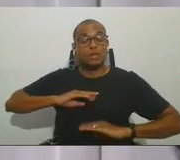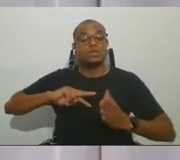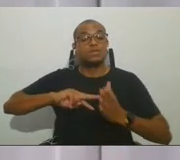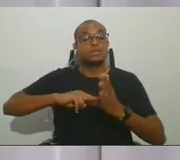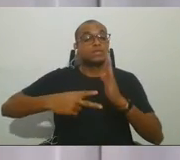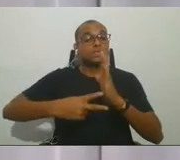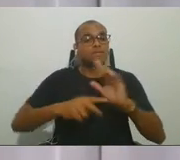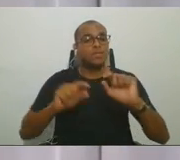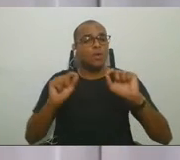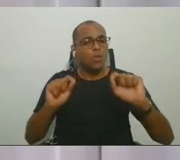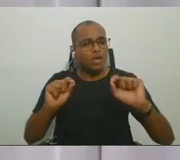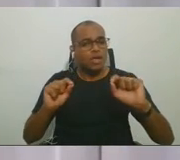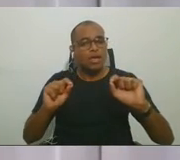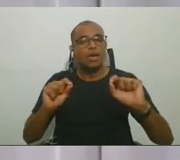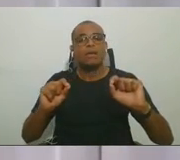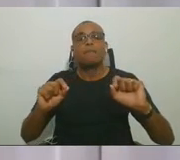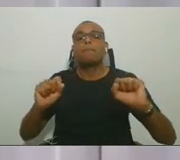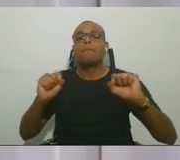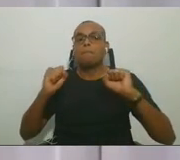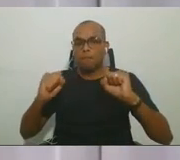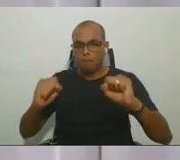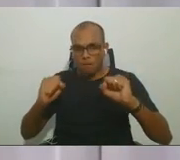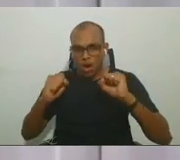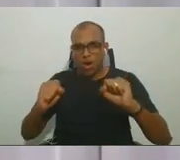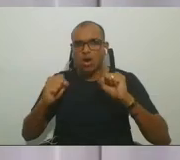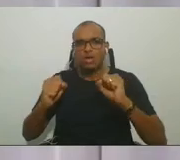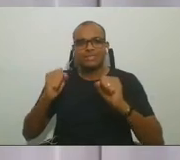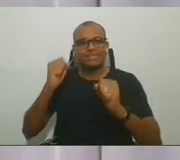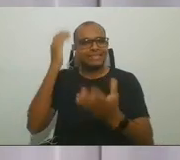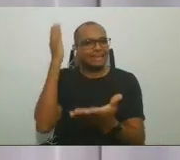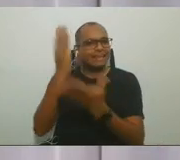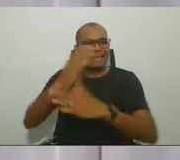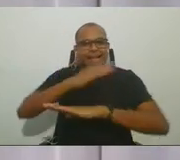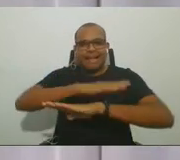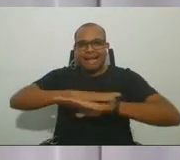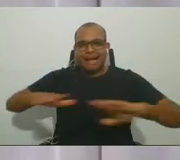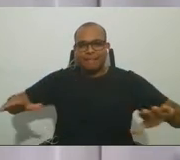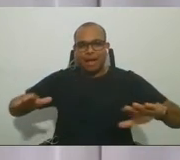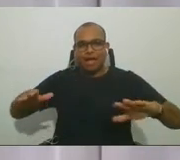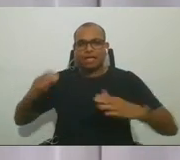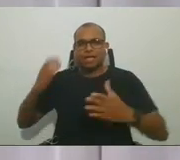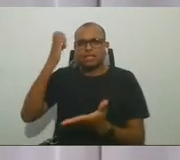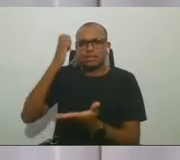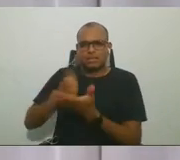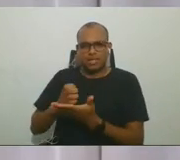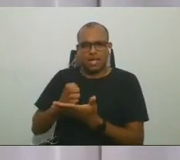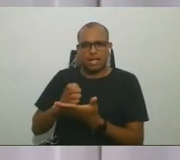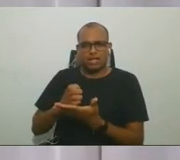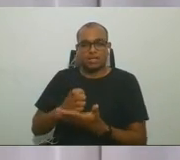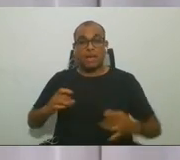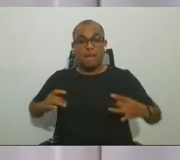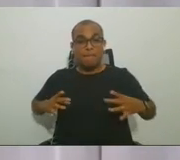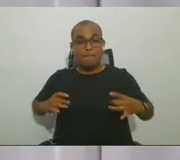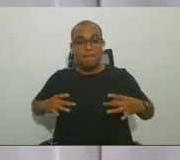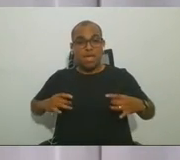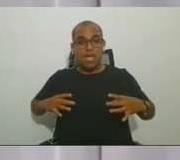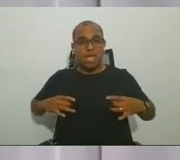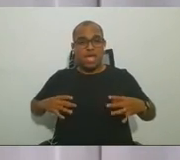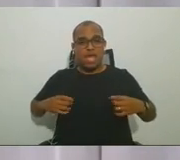significar a desestabilidade do que temos, o medo que as novas